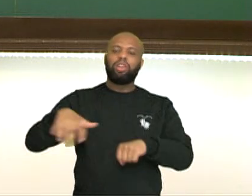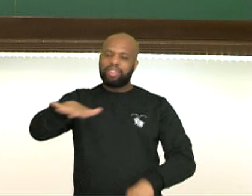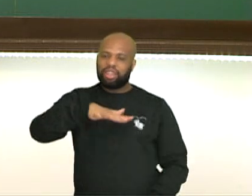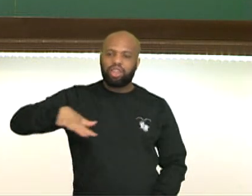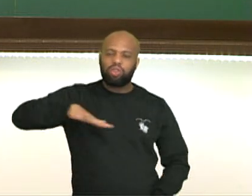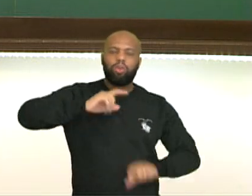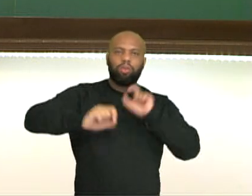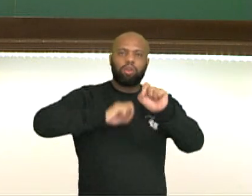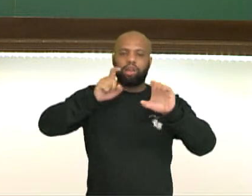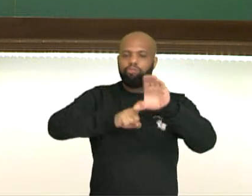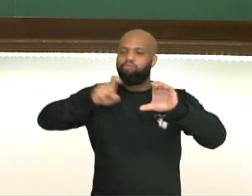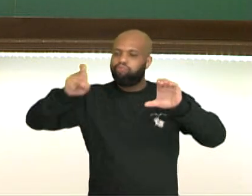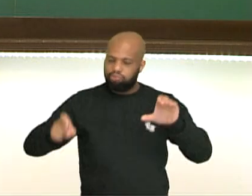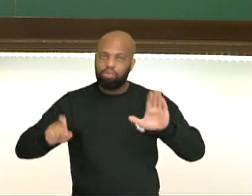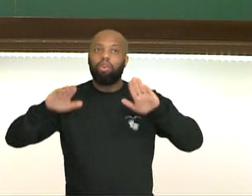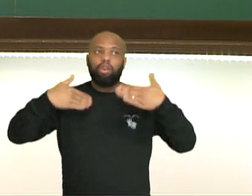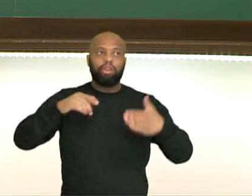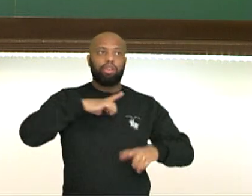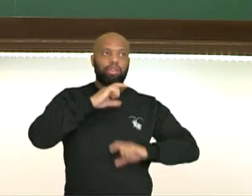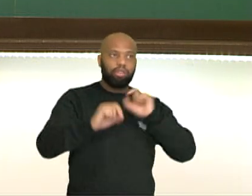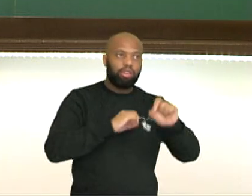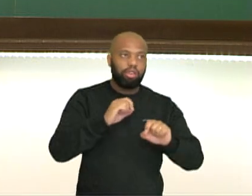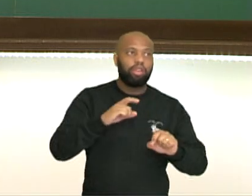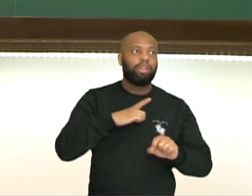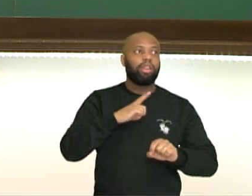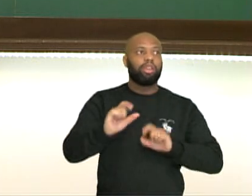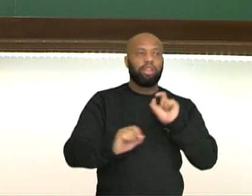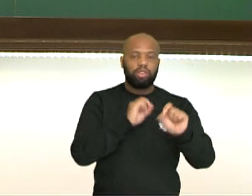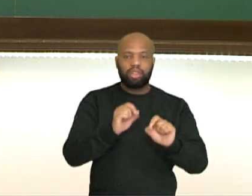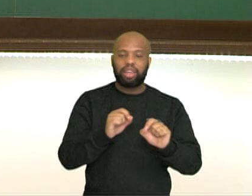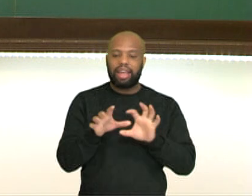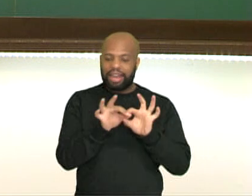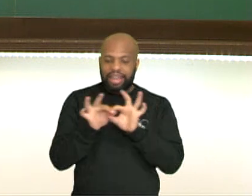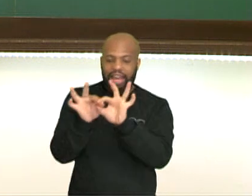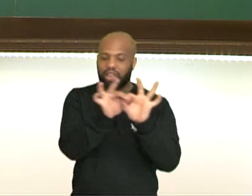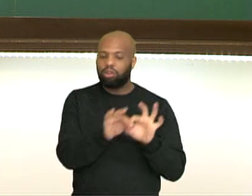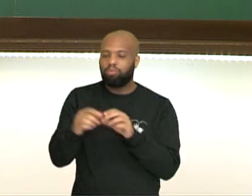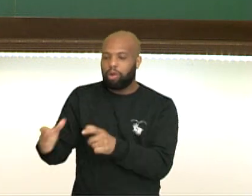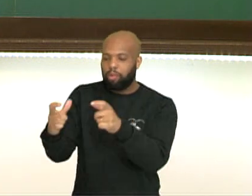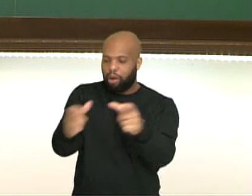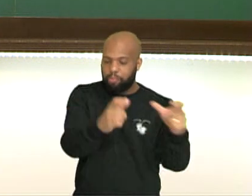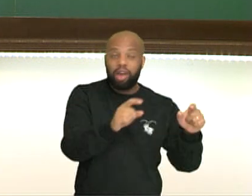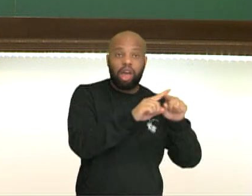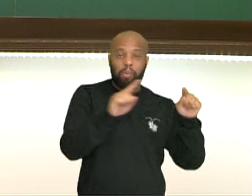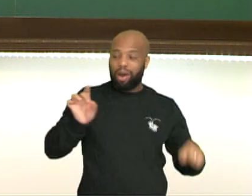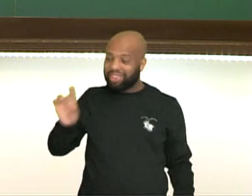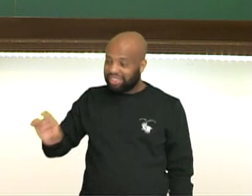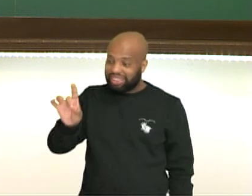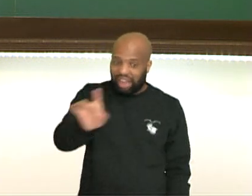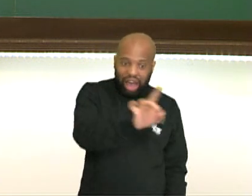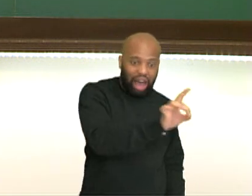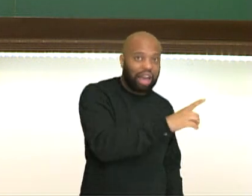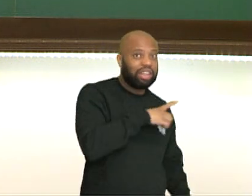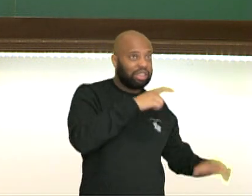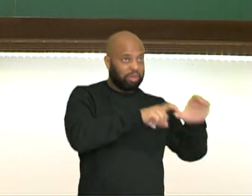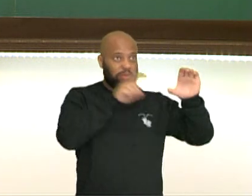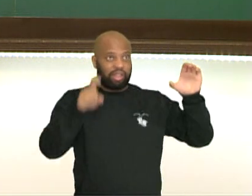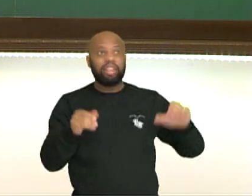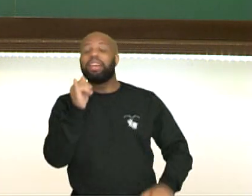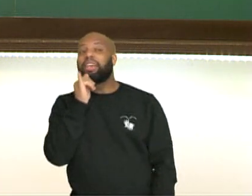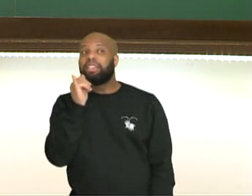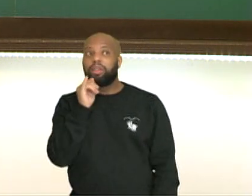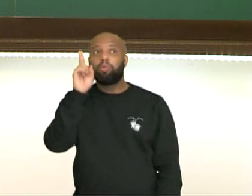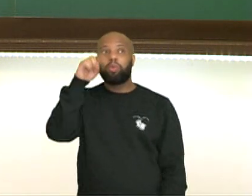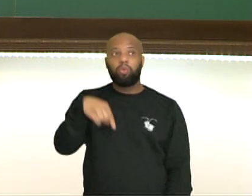de autonomia. Então nós temos reunião de localidades, mas cada localidade tem autonomia. É o exemplo,